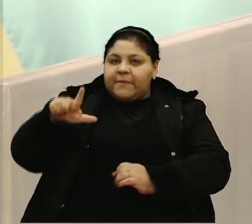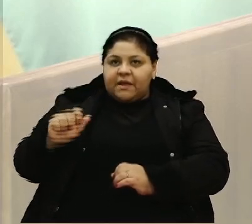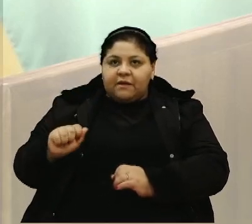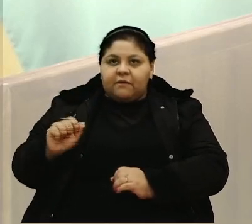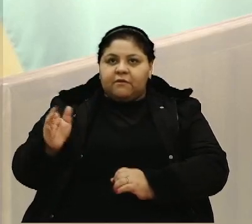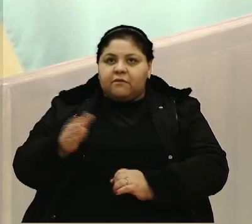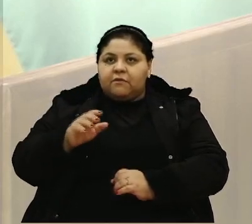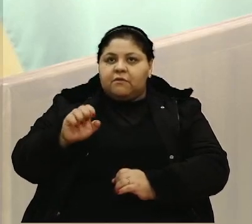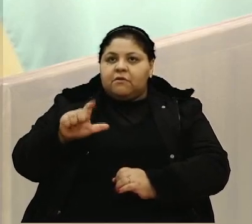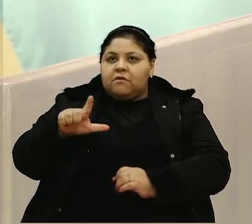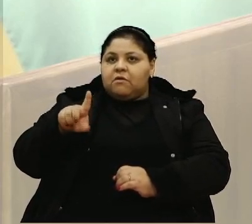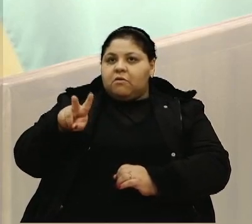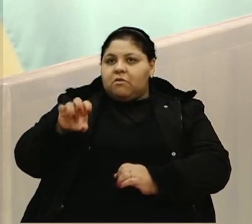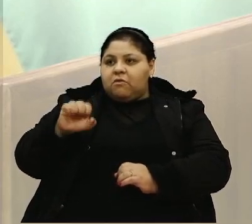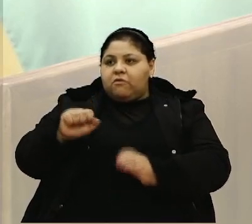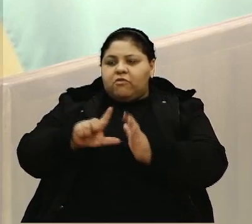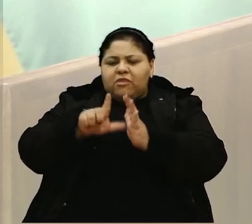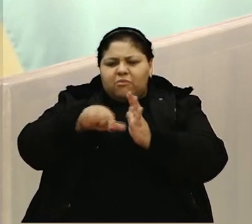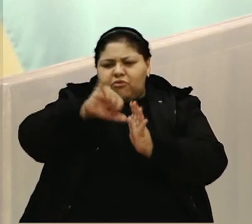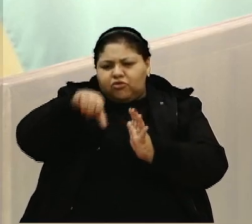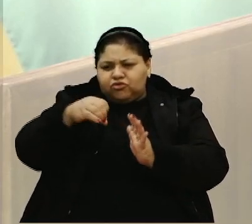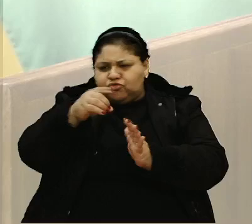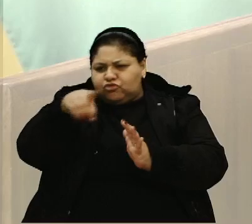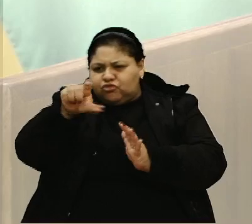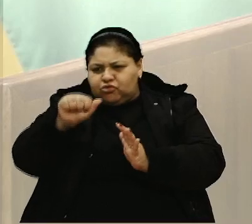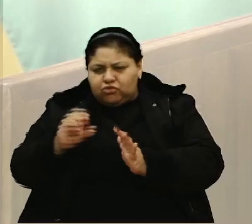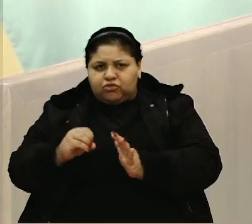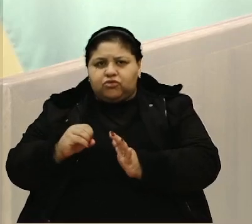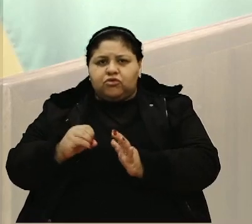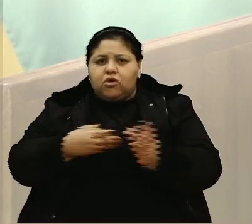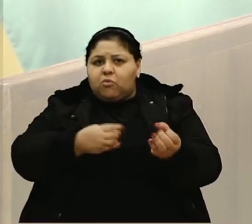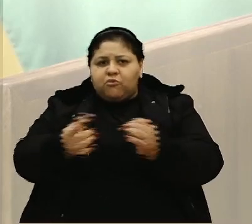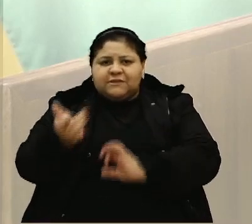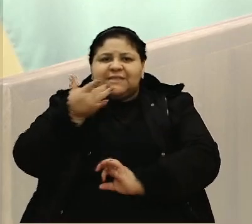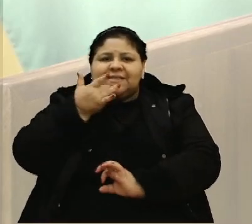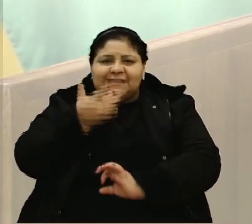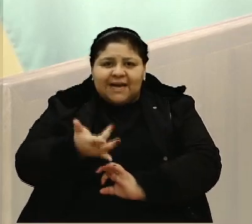o Elvis, depois veio o João, muitas vezes, muitas tardes,